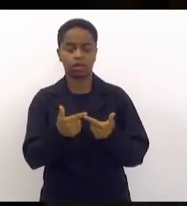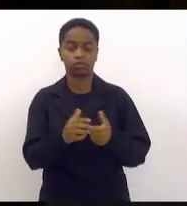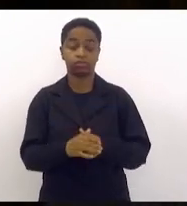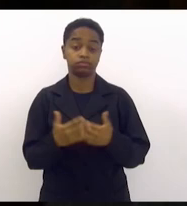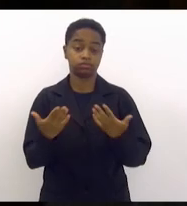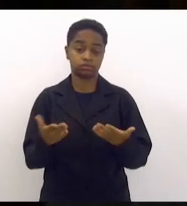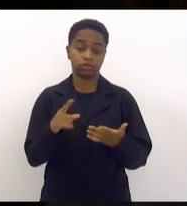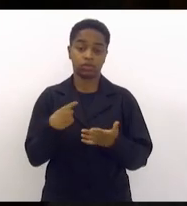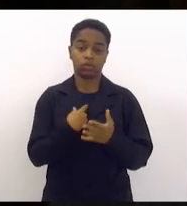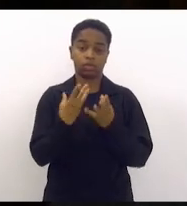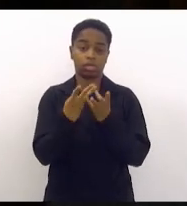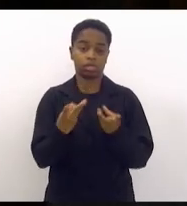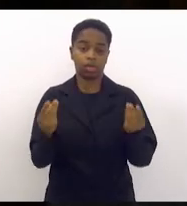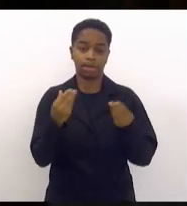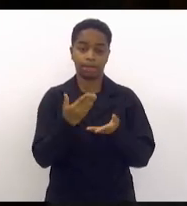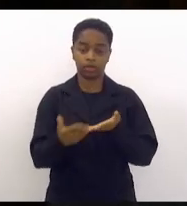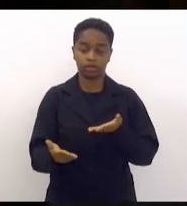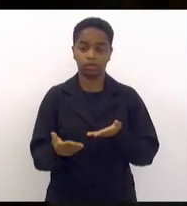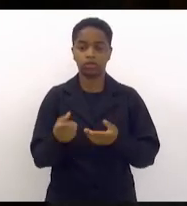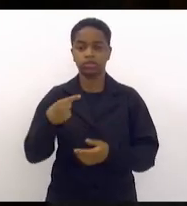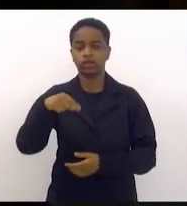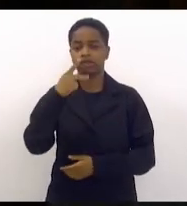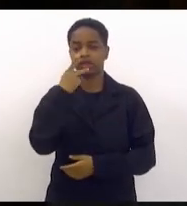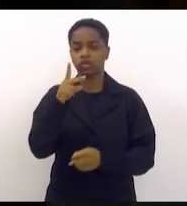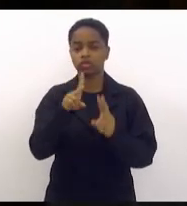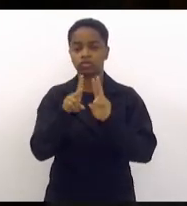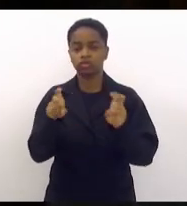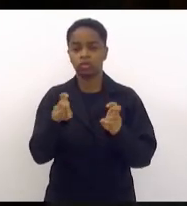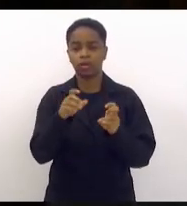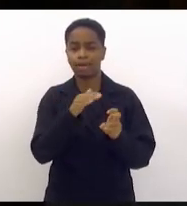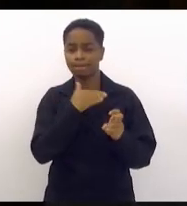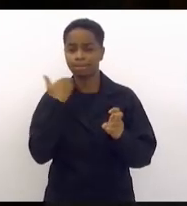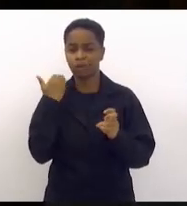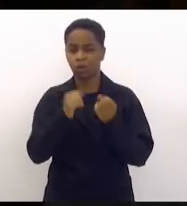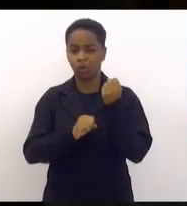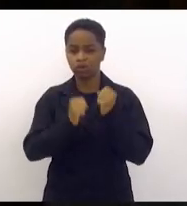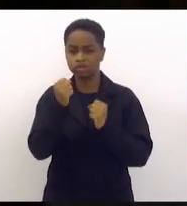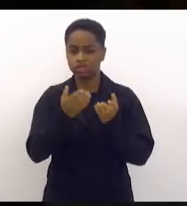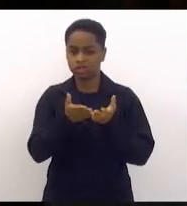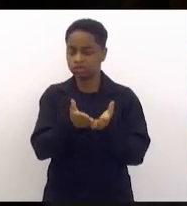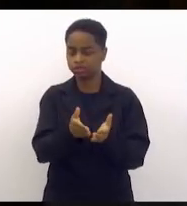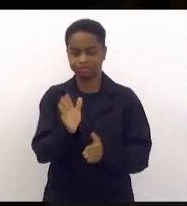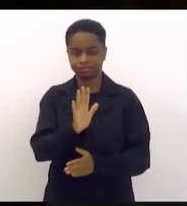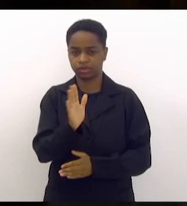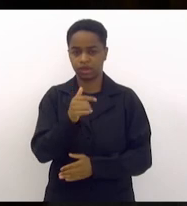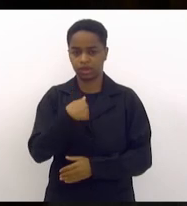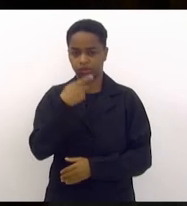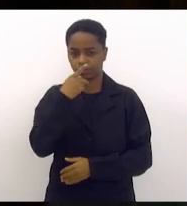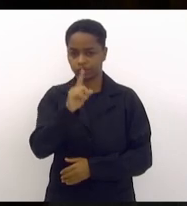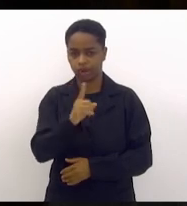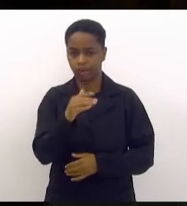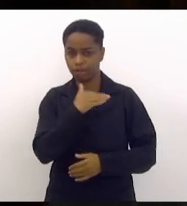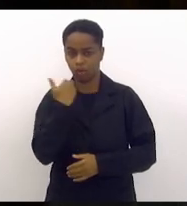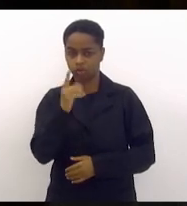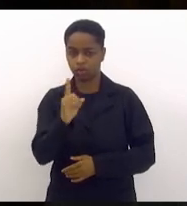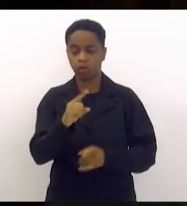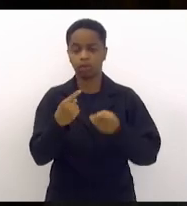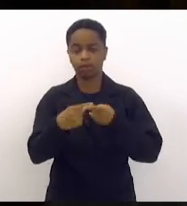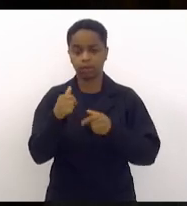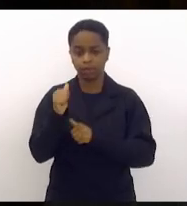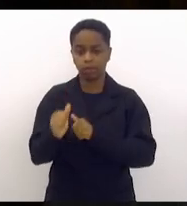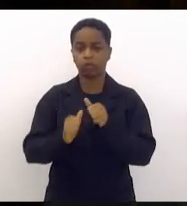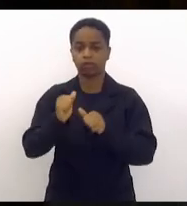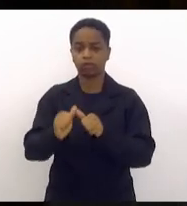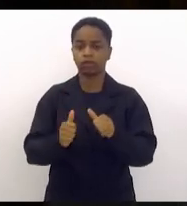isso se perdeu quase alguém aí falou da morte da indústria naval e eu não falo nunca da Morte sabe por quê Porque ela renova ela